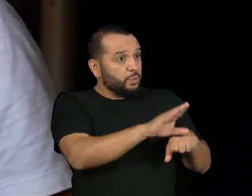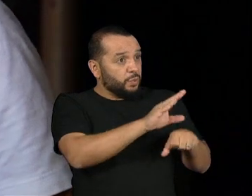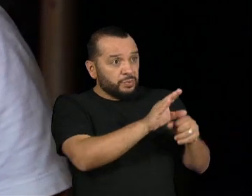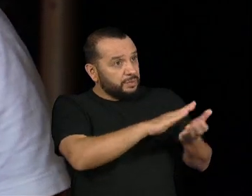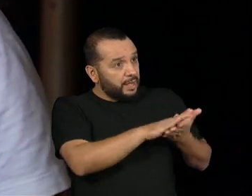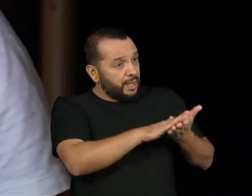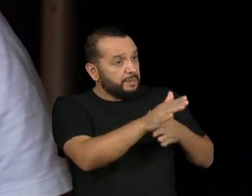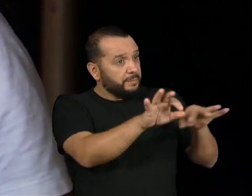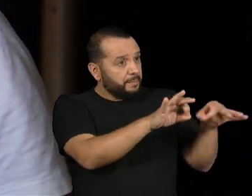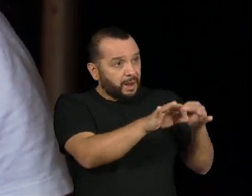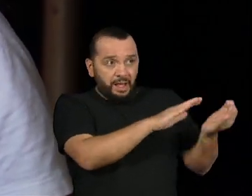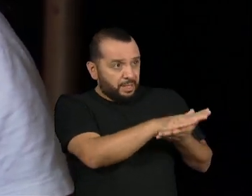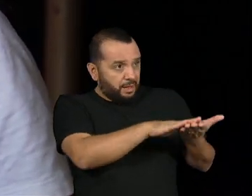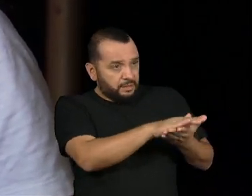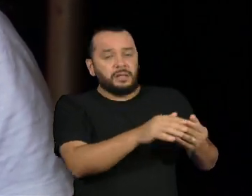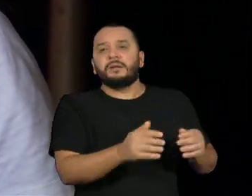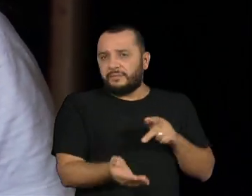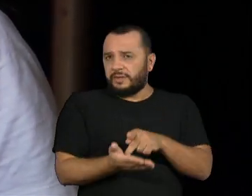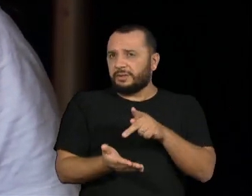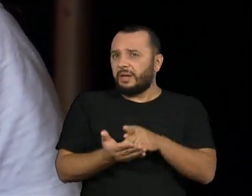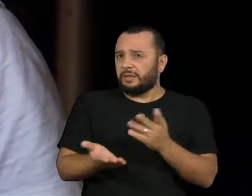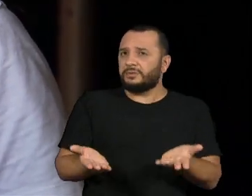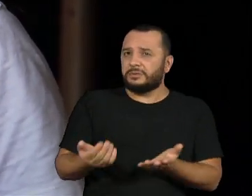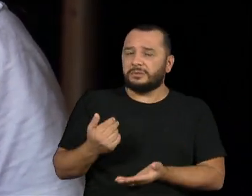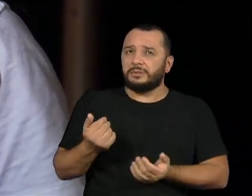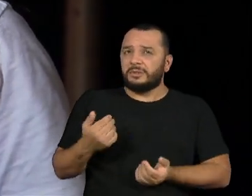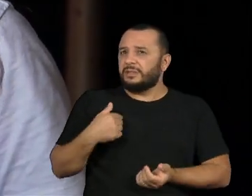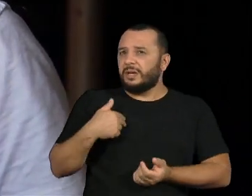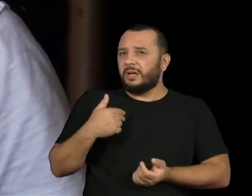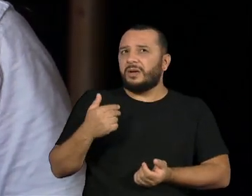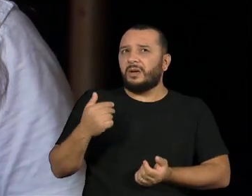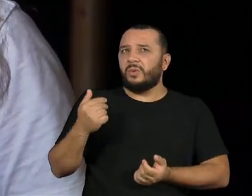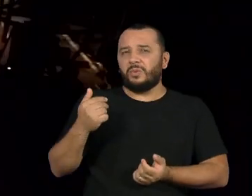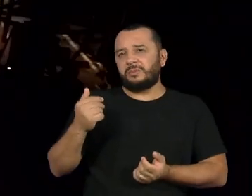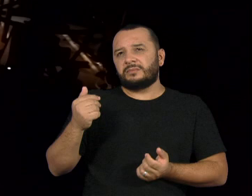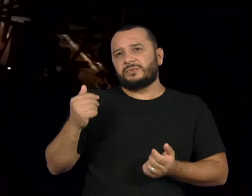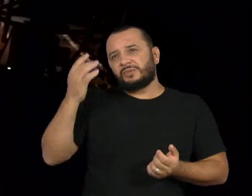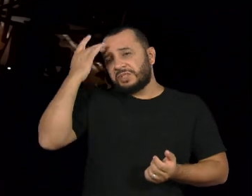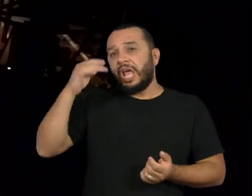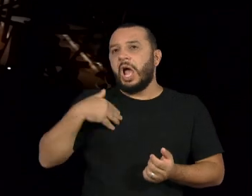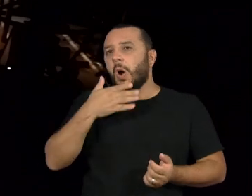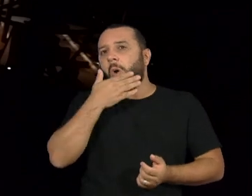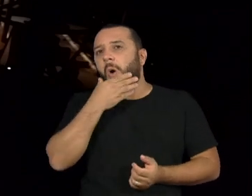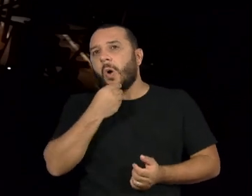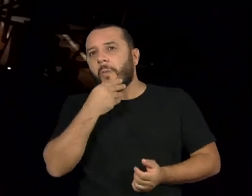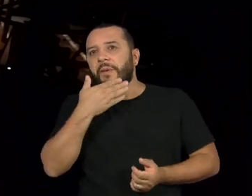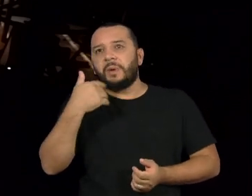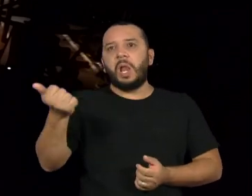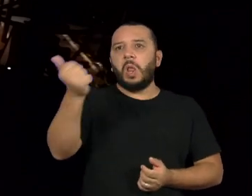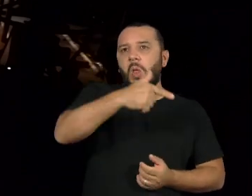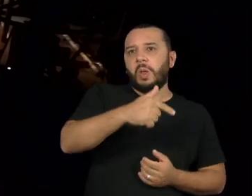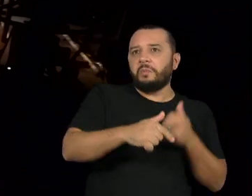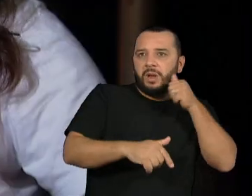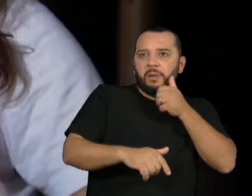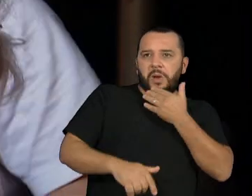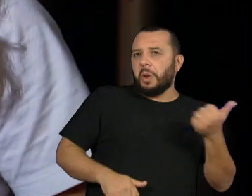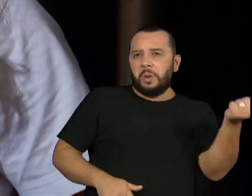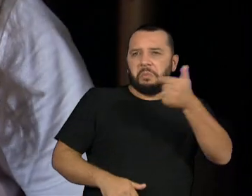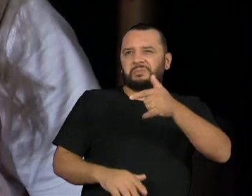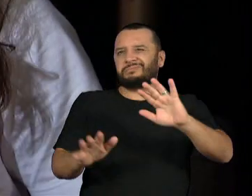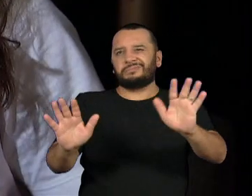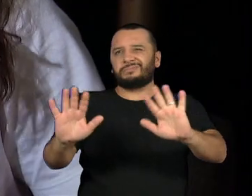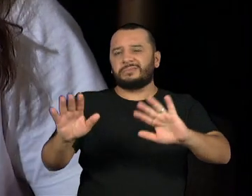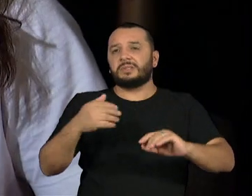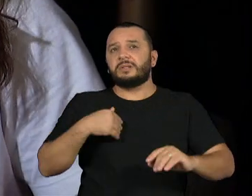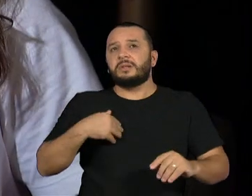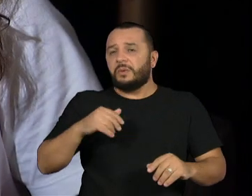melhor. Mas eu não sei se a gente... Não acho certo a gente ficar dividindo, dizendo que homem é melhor ou pior que mulher. Quando a gente está no mar, o